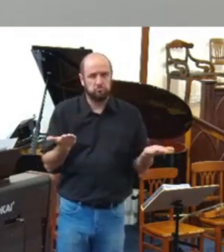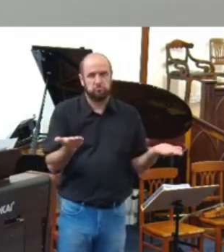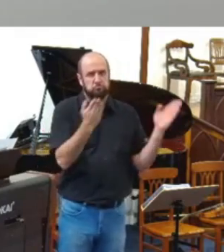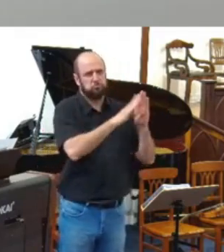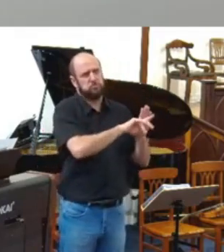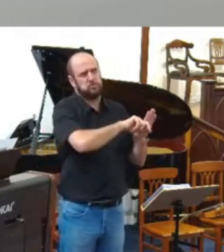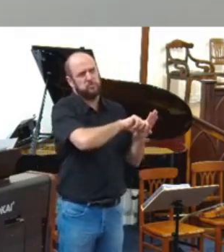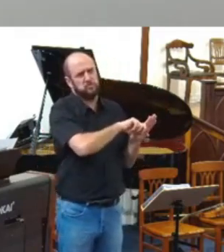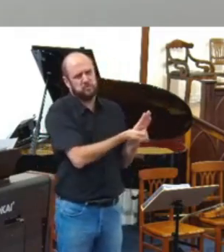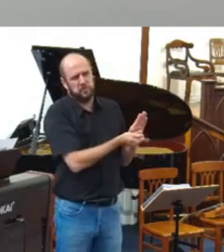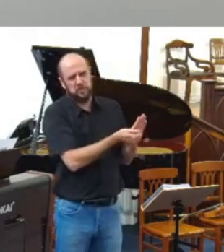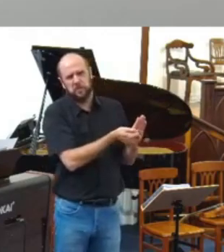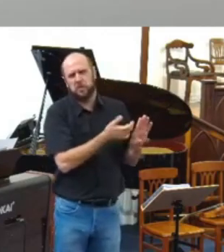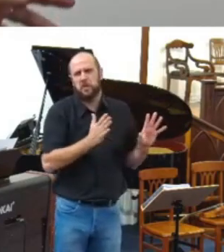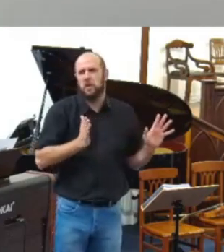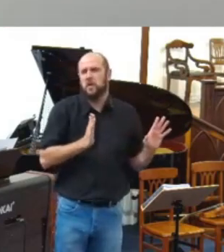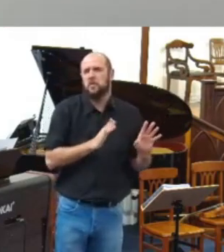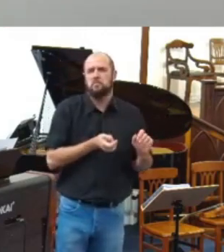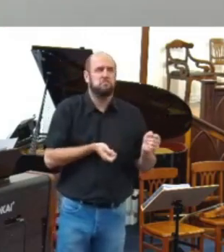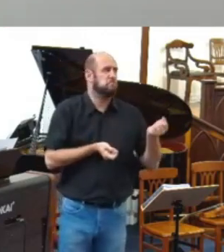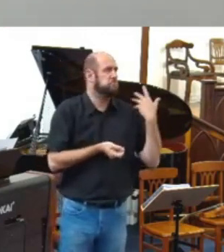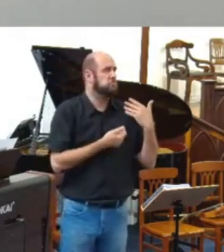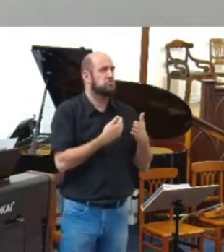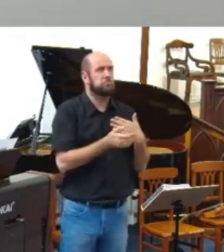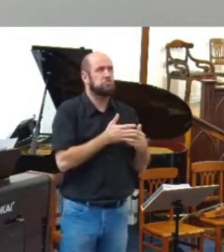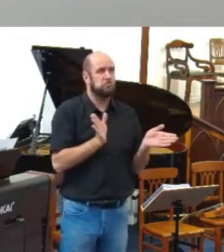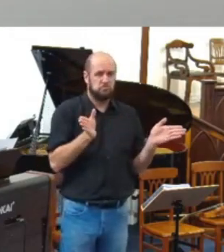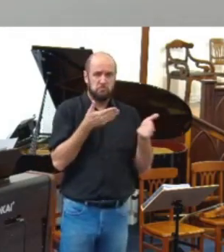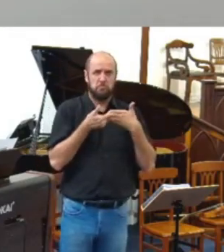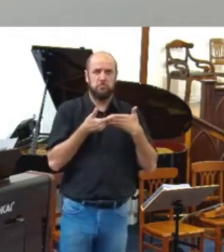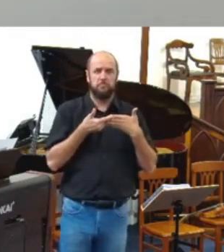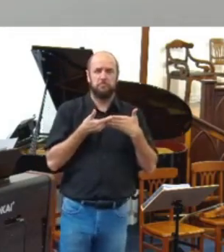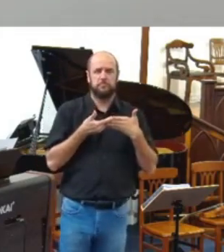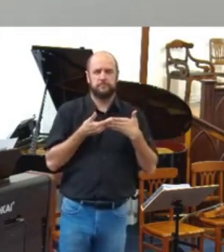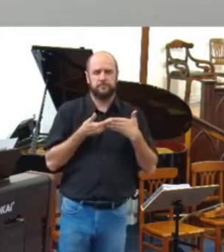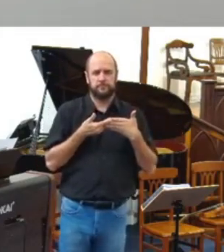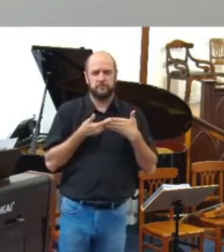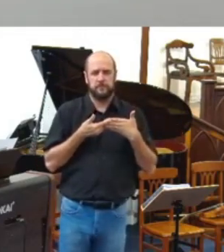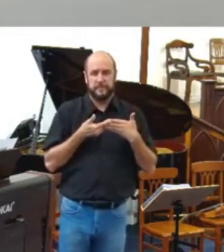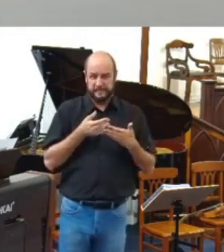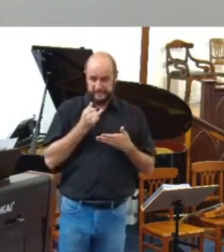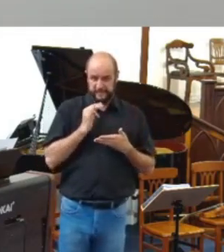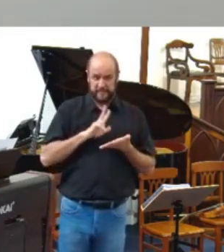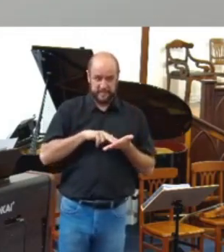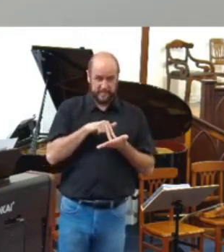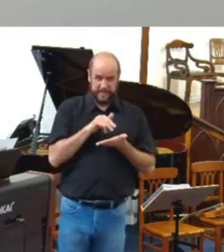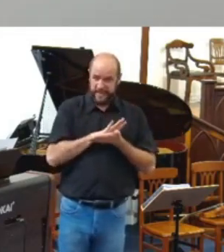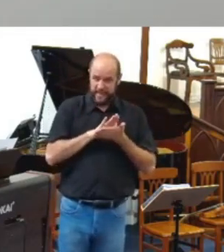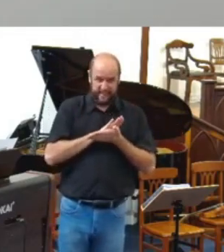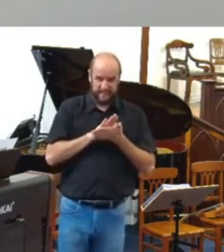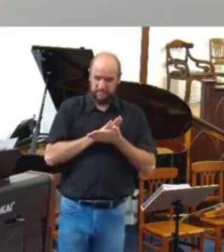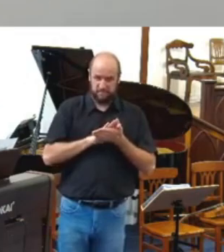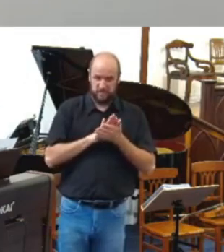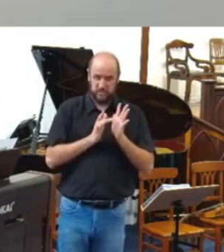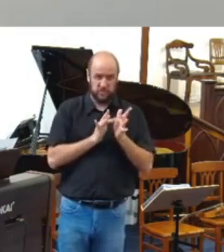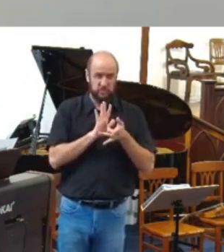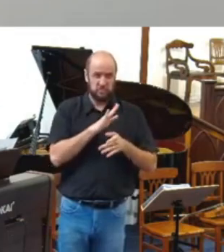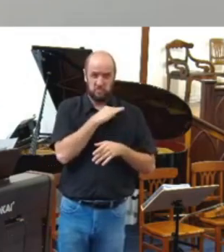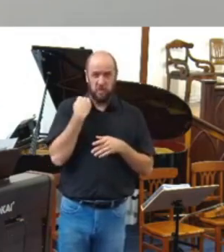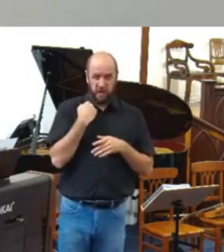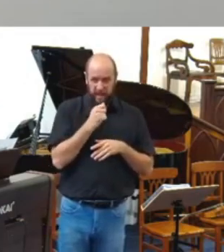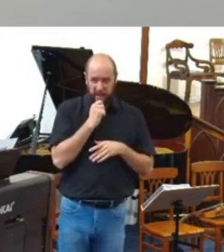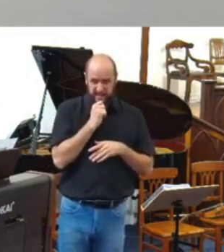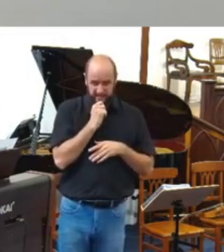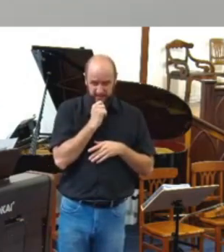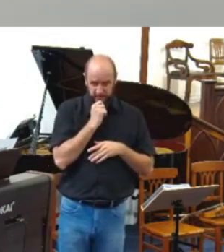quarto, pega a chave que estava na porta, joga fora, não precisa mais sair. Se Ele não ressuscitou, você não tem nada a dizer ao